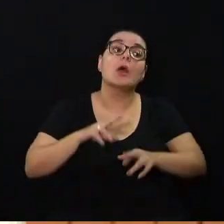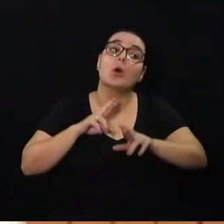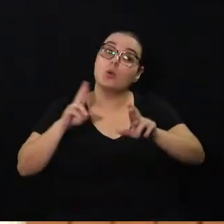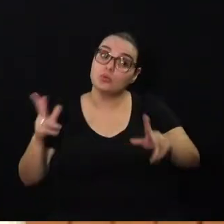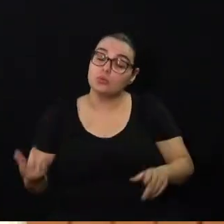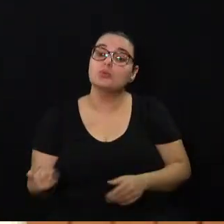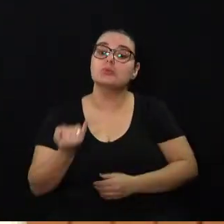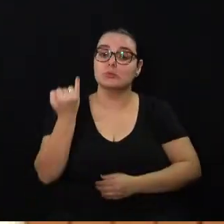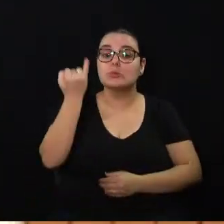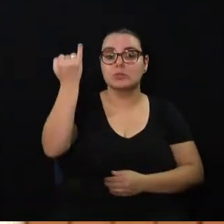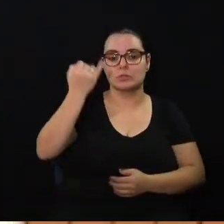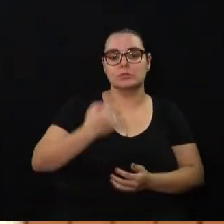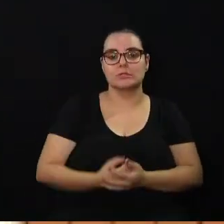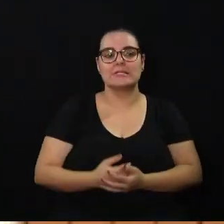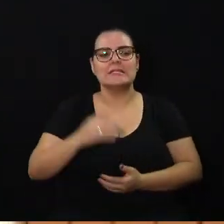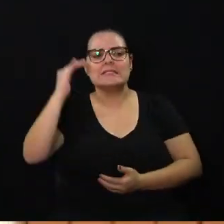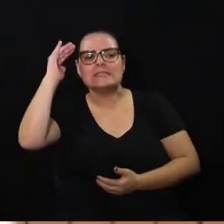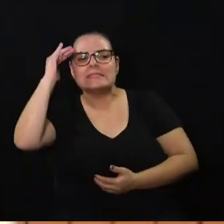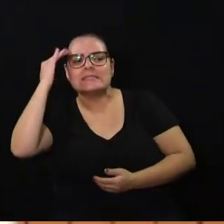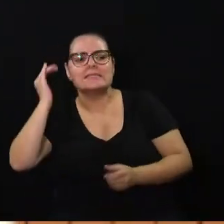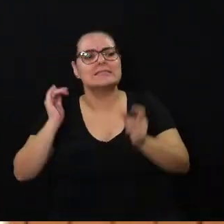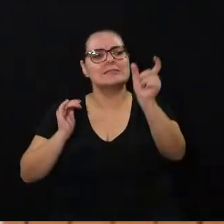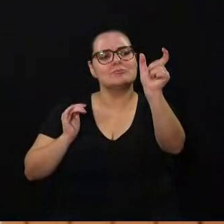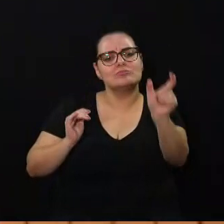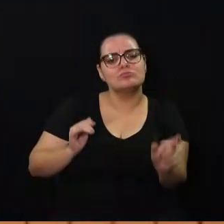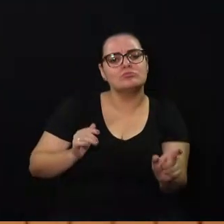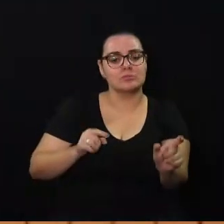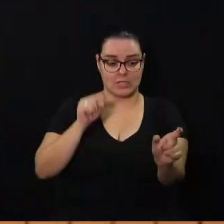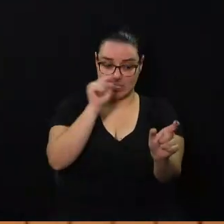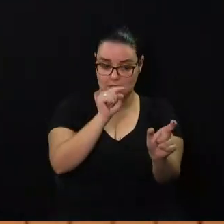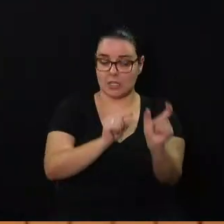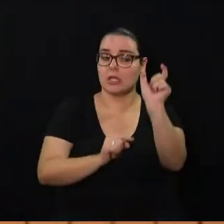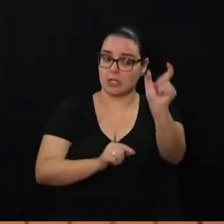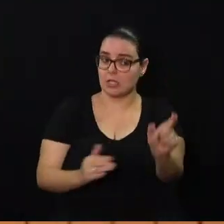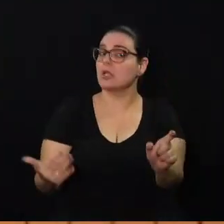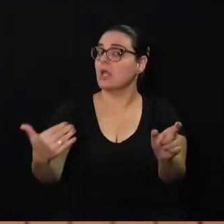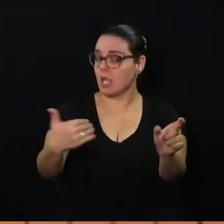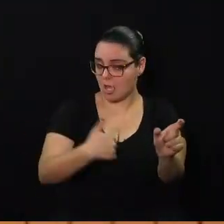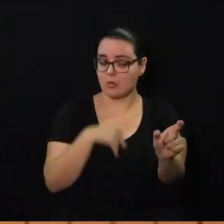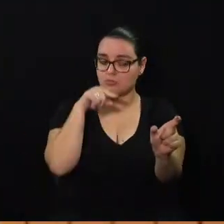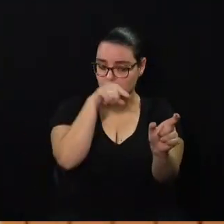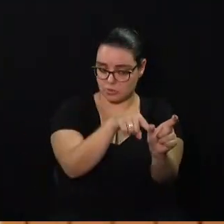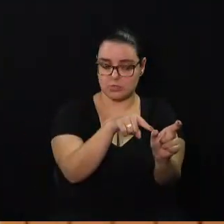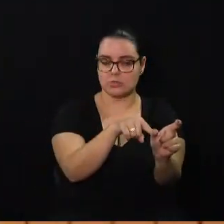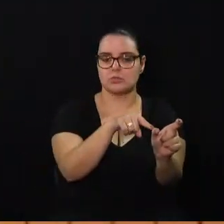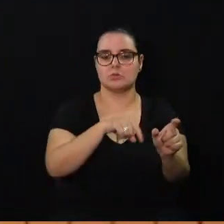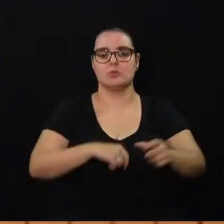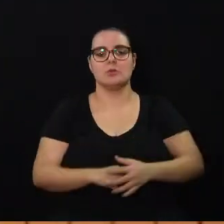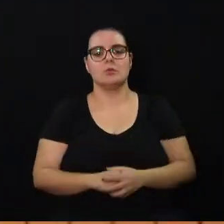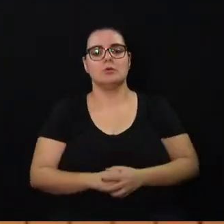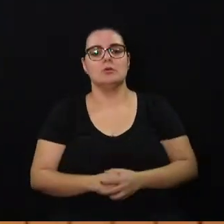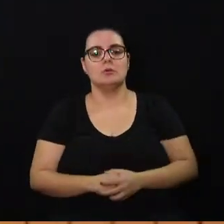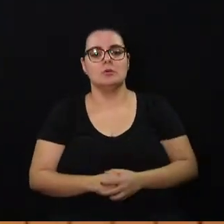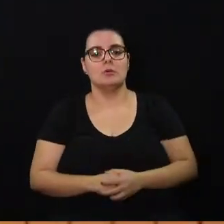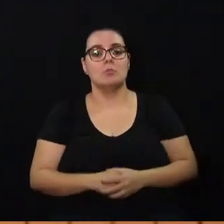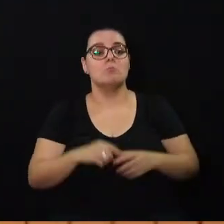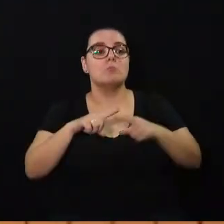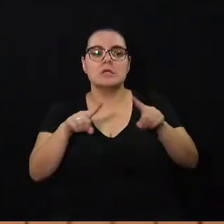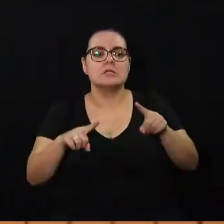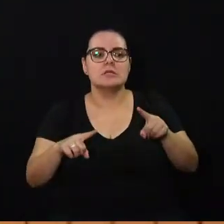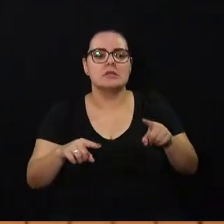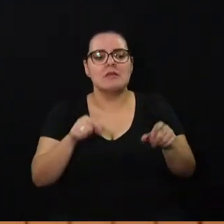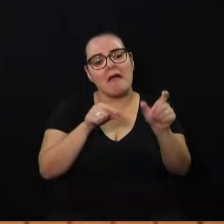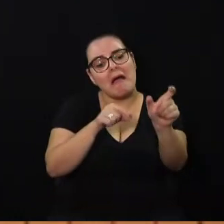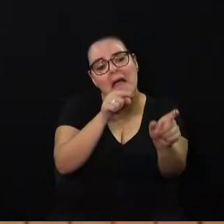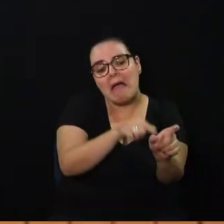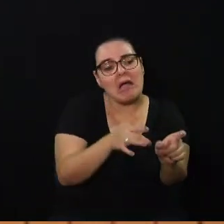está entender que essa que essa é que esse sujeito não é é definido por isso mas isso não restringe ele